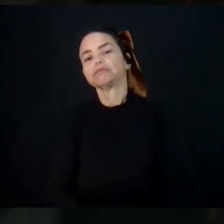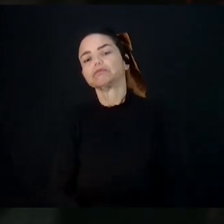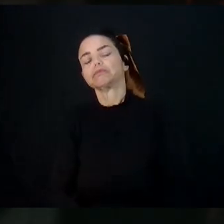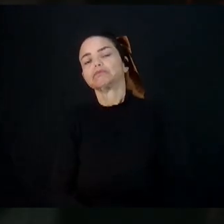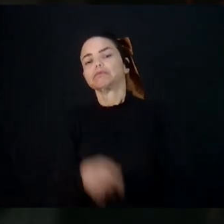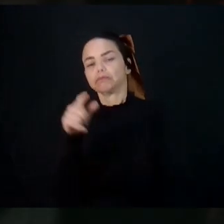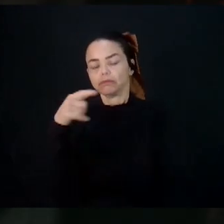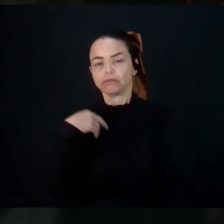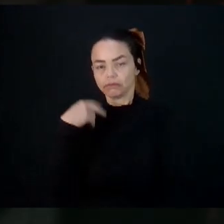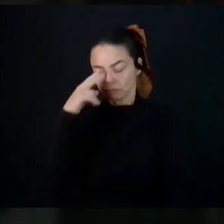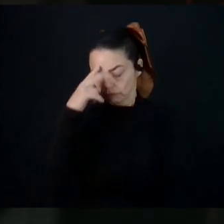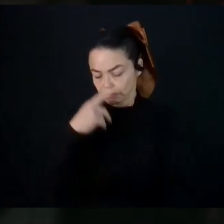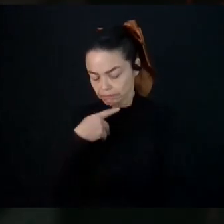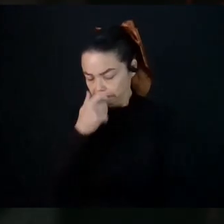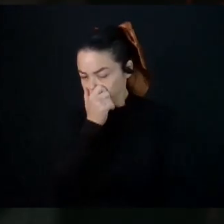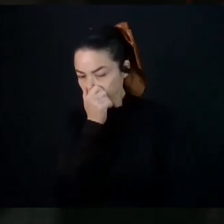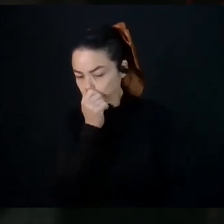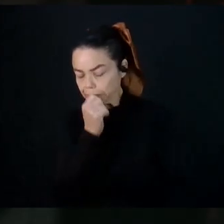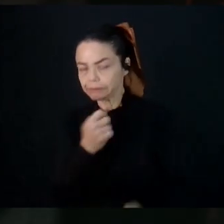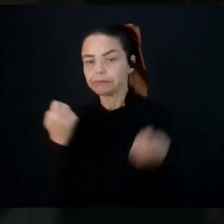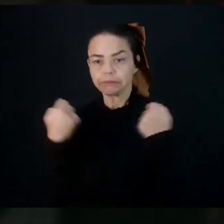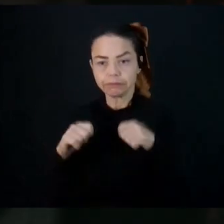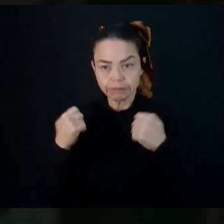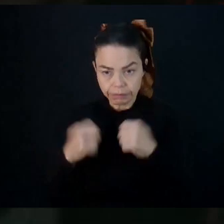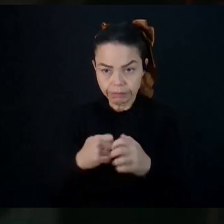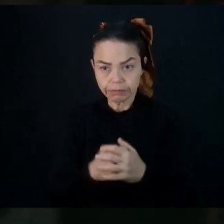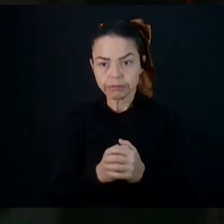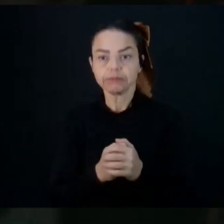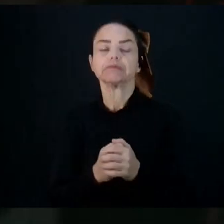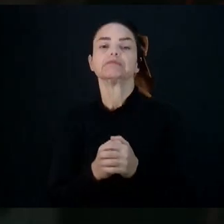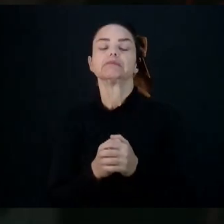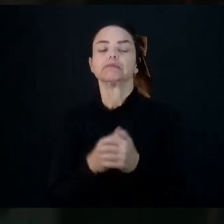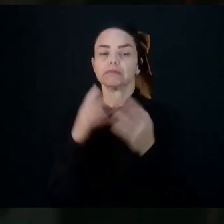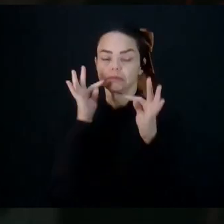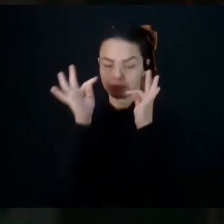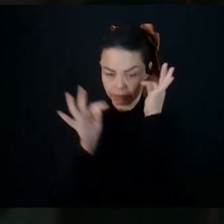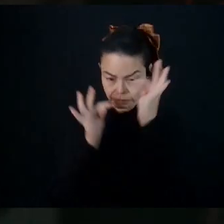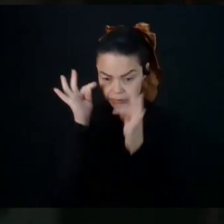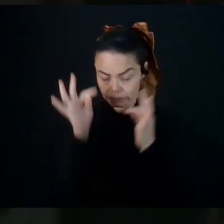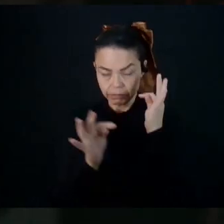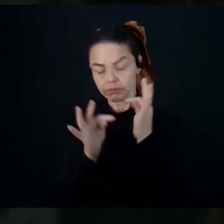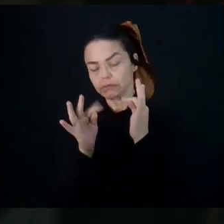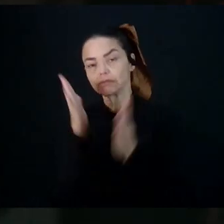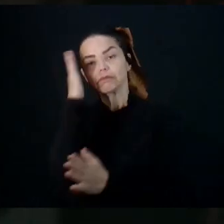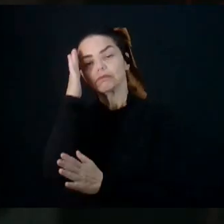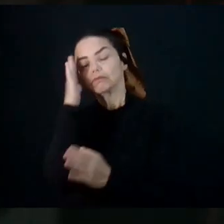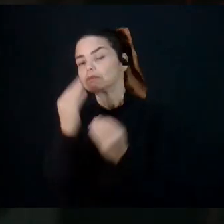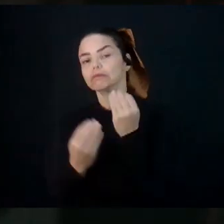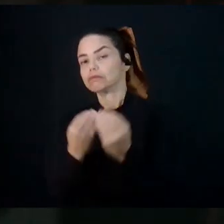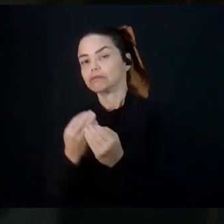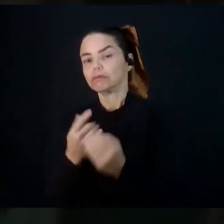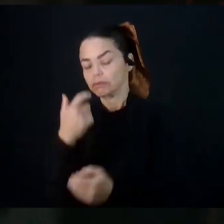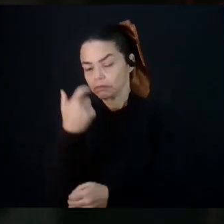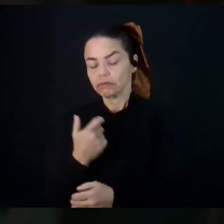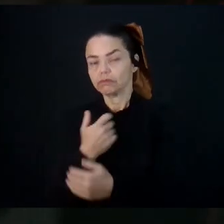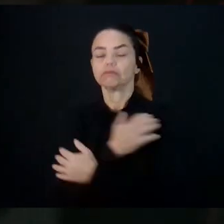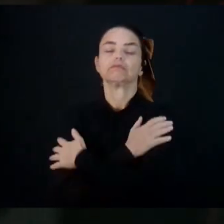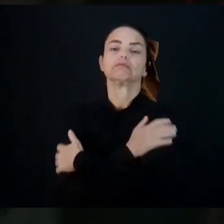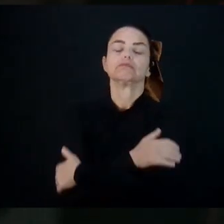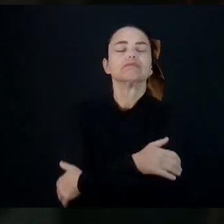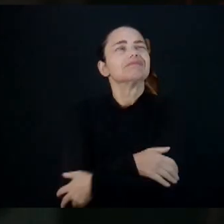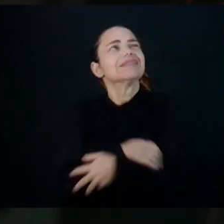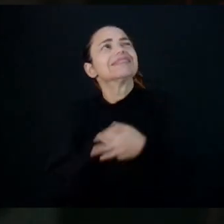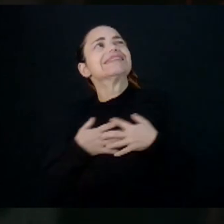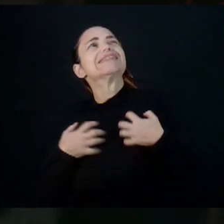fala, oxe, espera aí, eu preciso de uma terapia para entender como eu estou funcionando, para entender algumas coisas que não estão